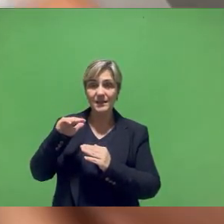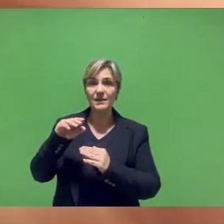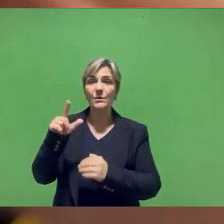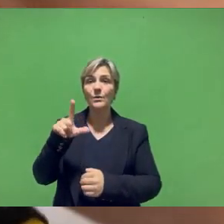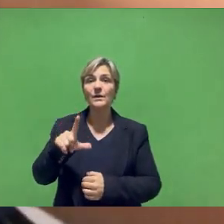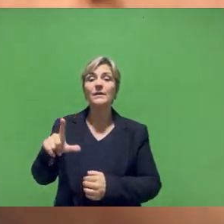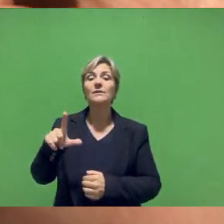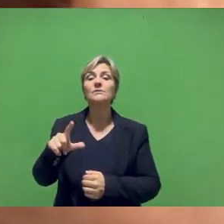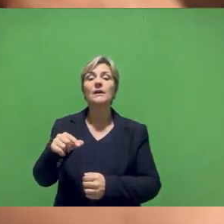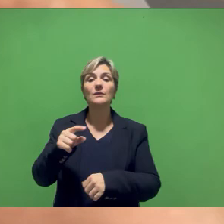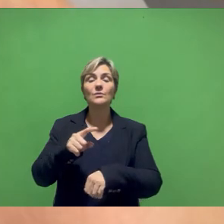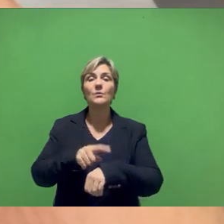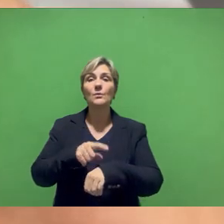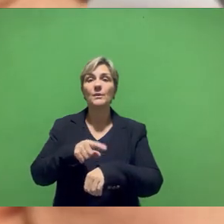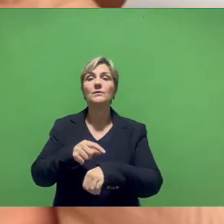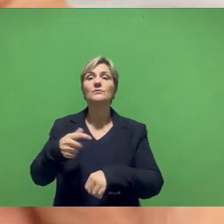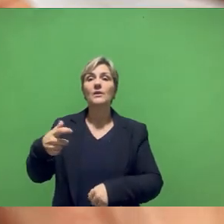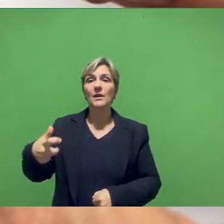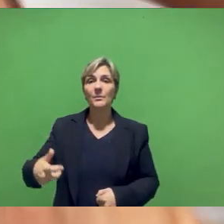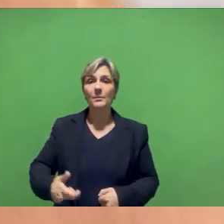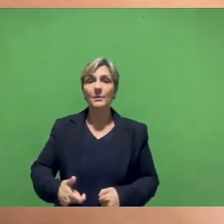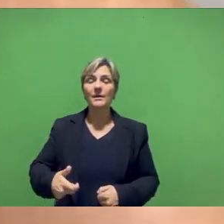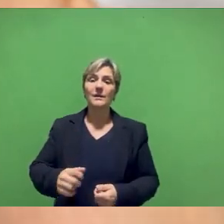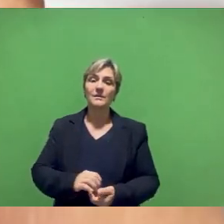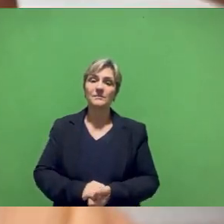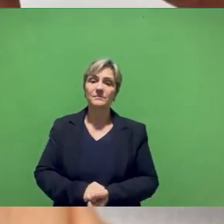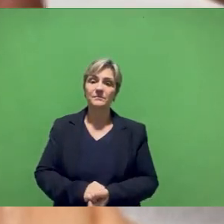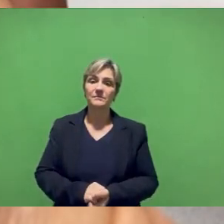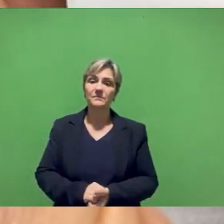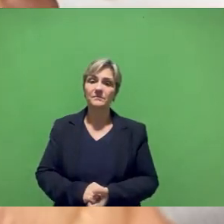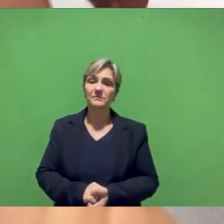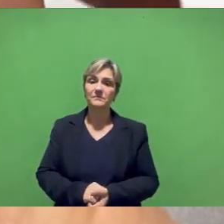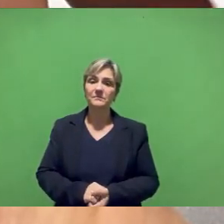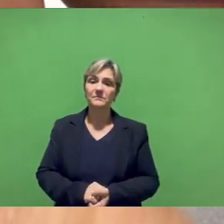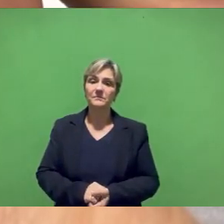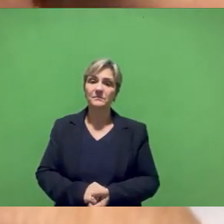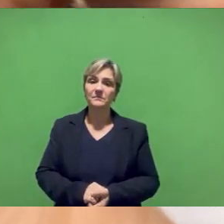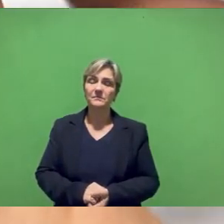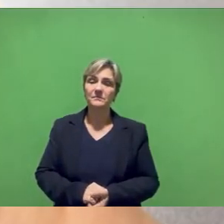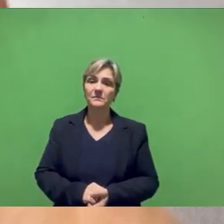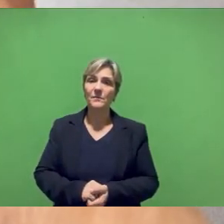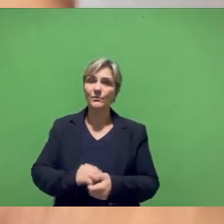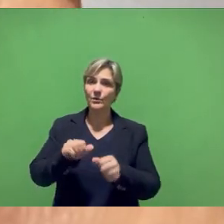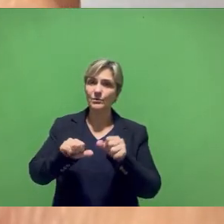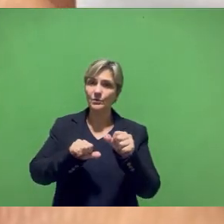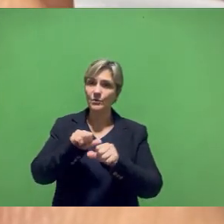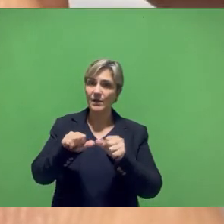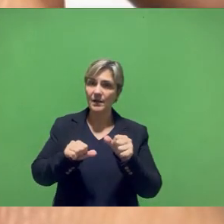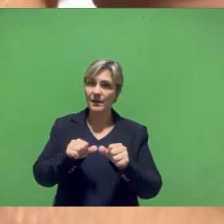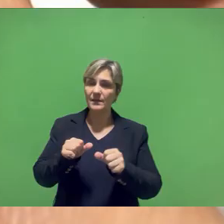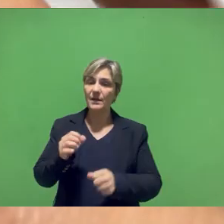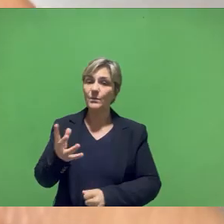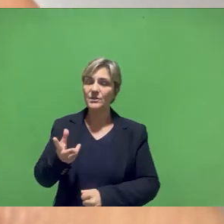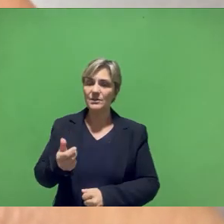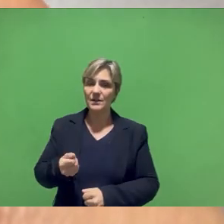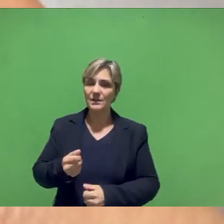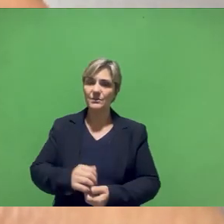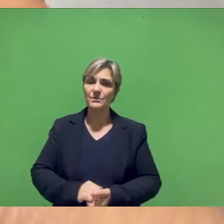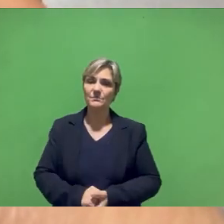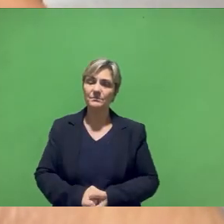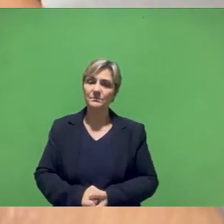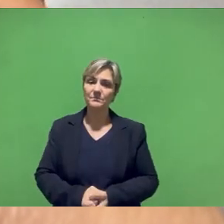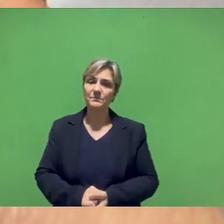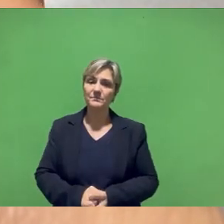E aí, nesse momento, vocês vão marcar a quantidade. Vou mudar aqui, tá? Digamos que